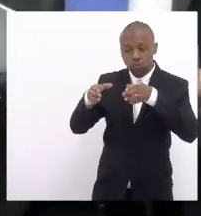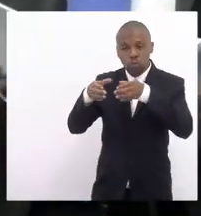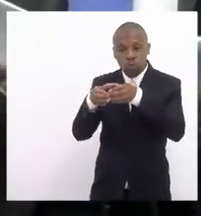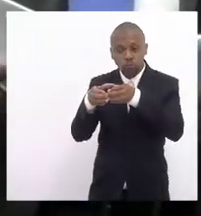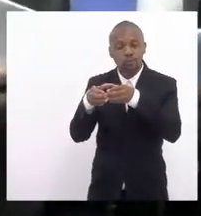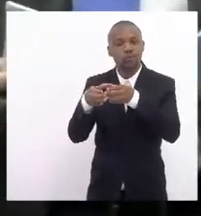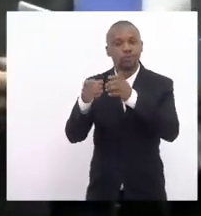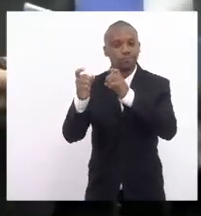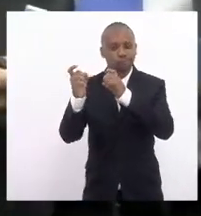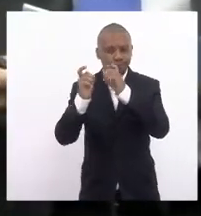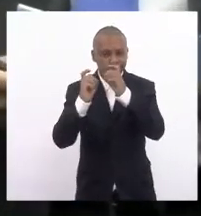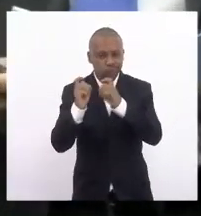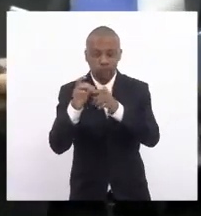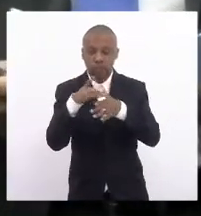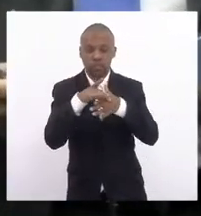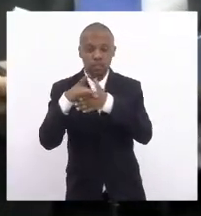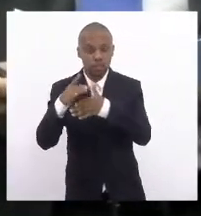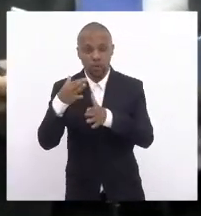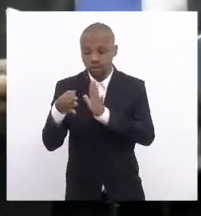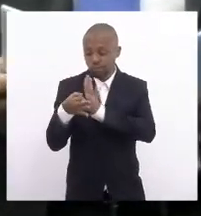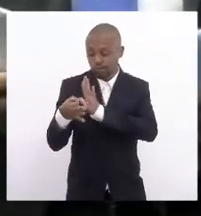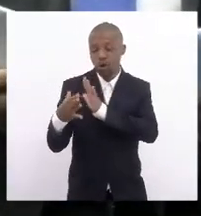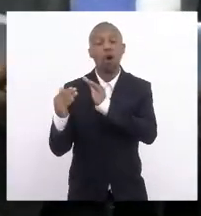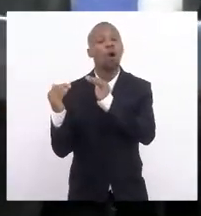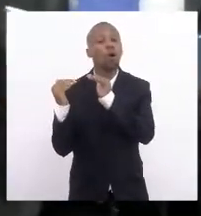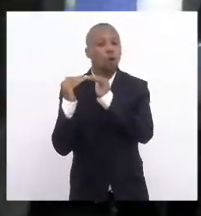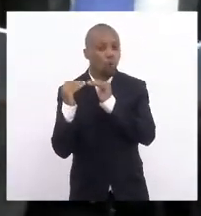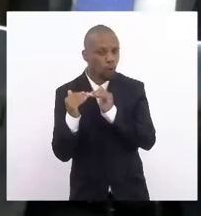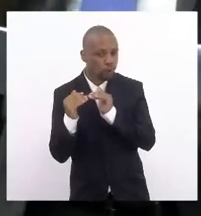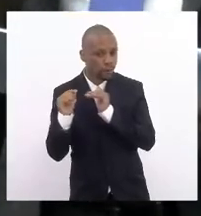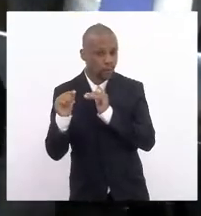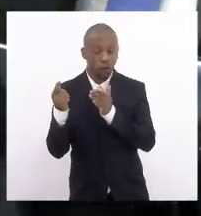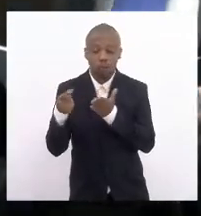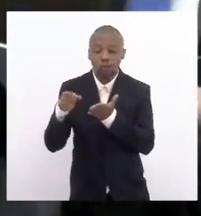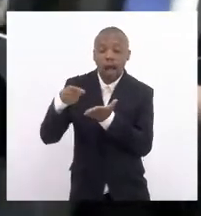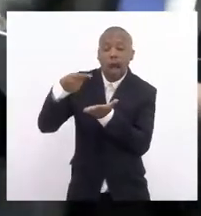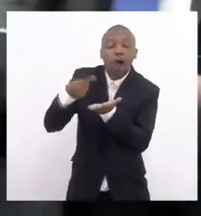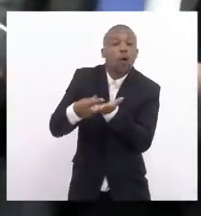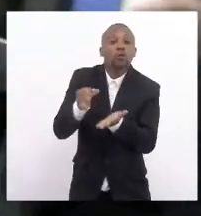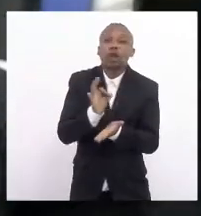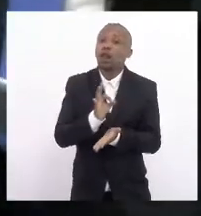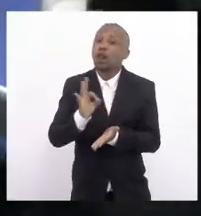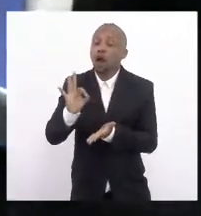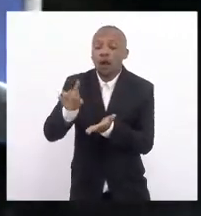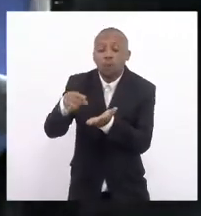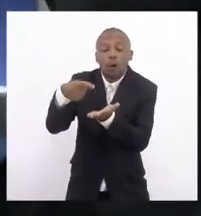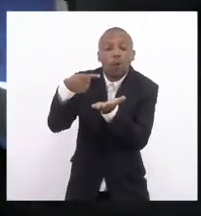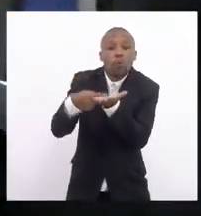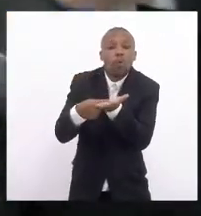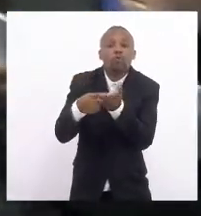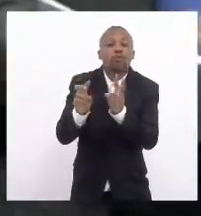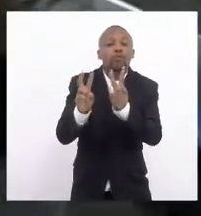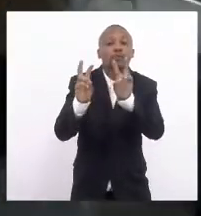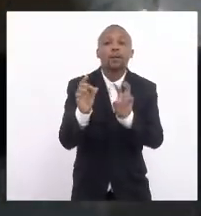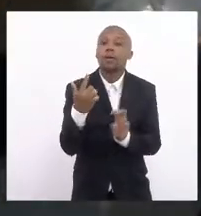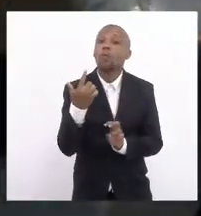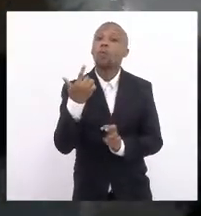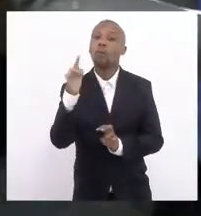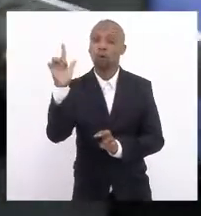eu concordei, não fiz acordo, com o acordo foi em relação a outro tema,